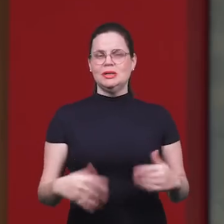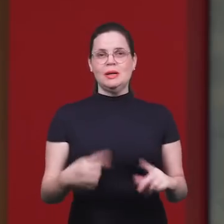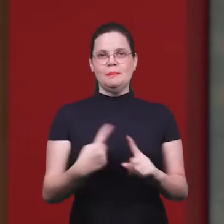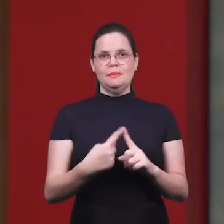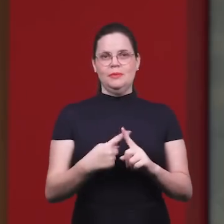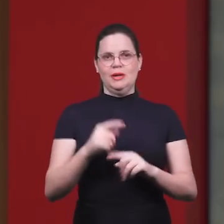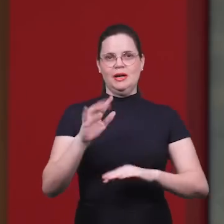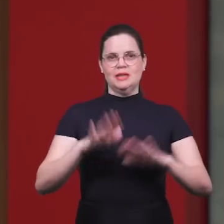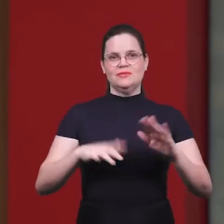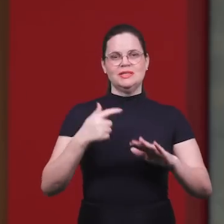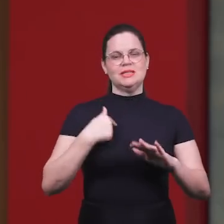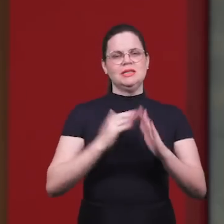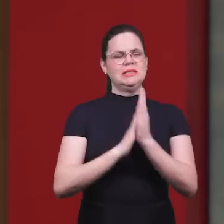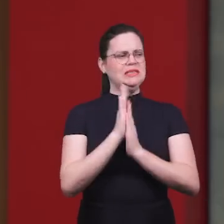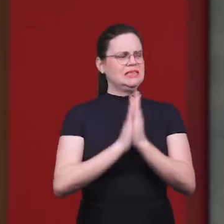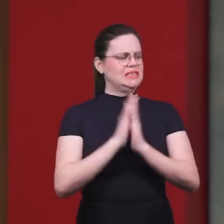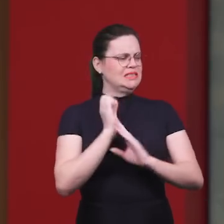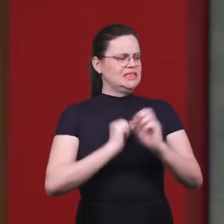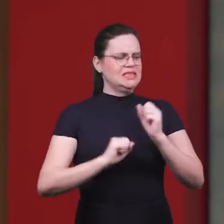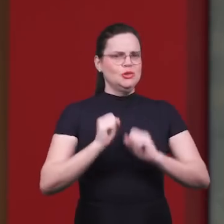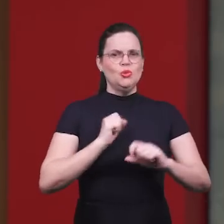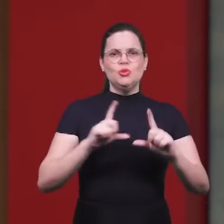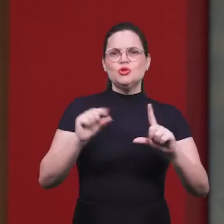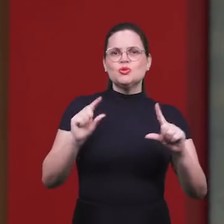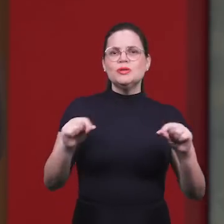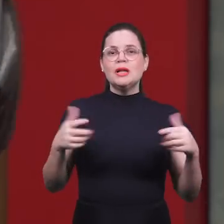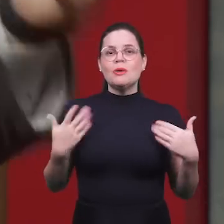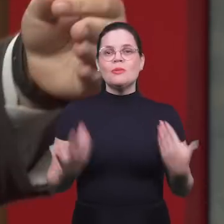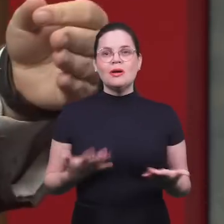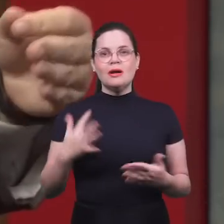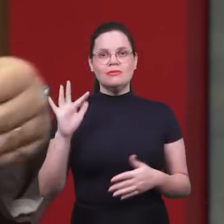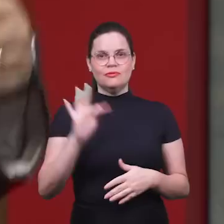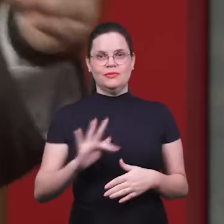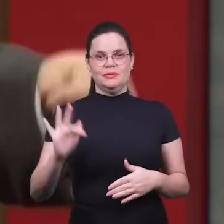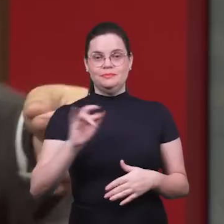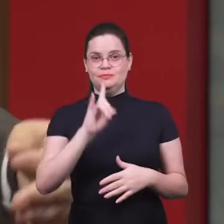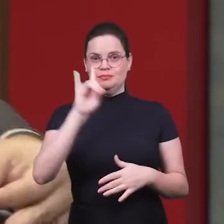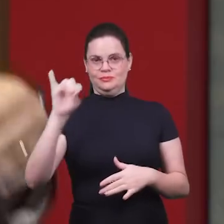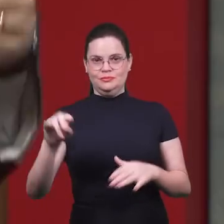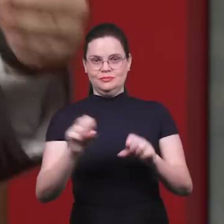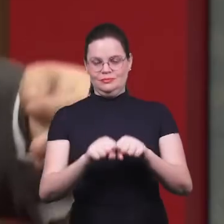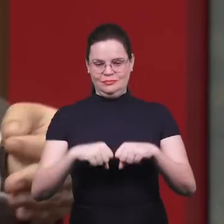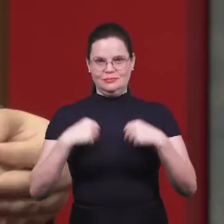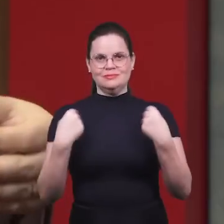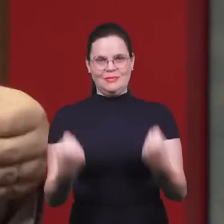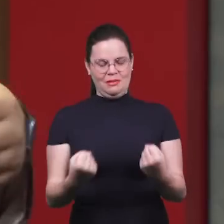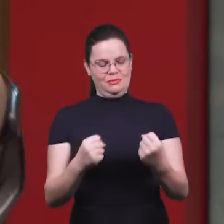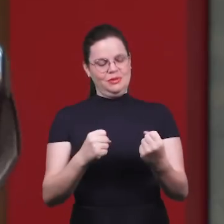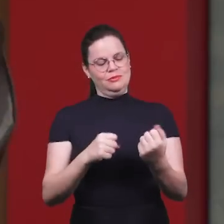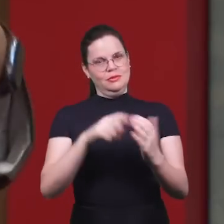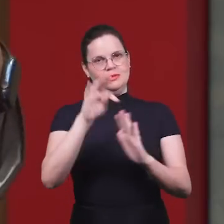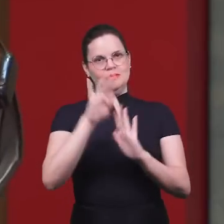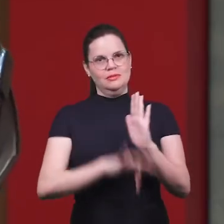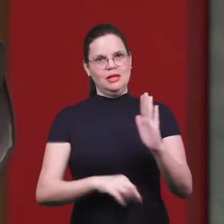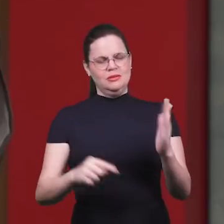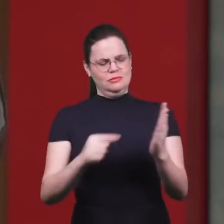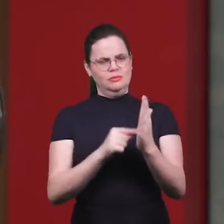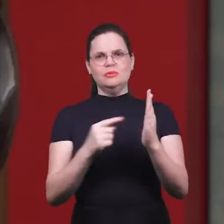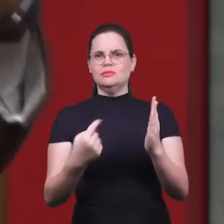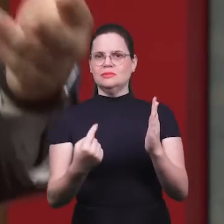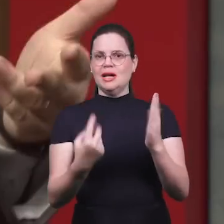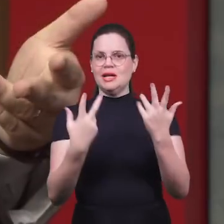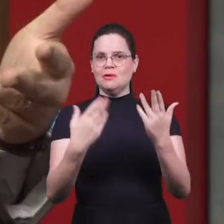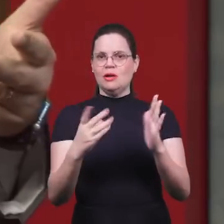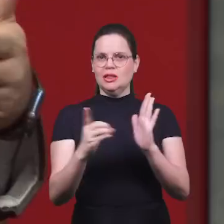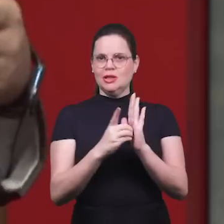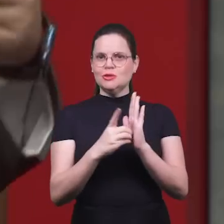a ansiedade de escolher a profissão também, e o Senhor certa vez, ao abrir a palavra, falou comigo também em Deuteronômio 28, falando que, olha, tudo vai